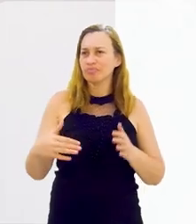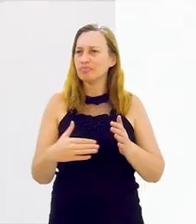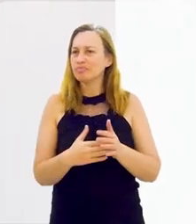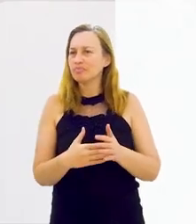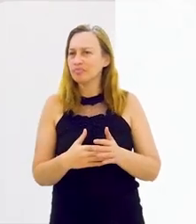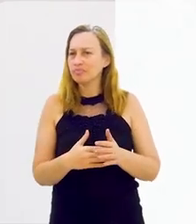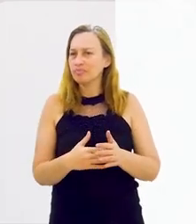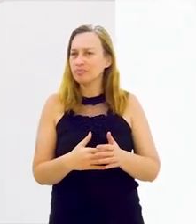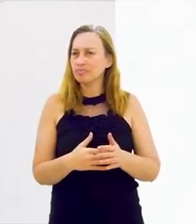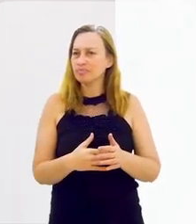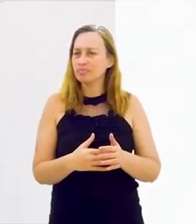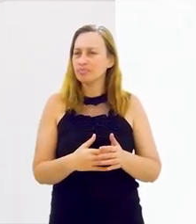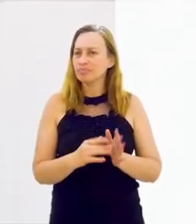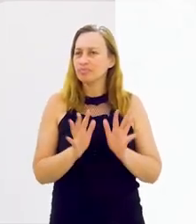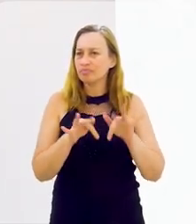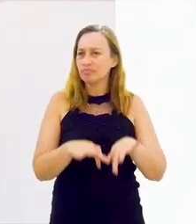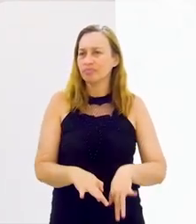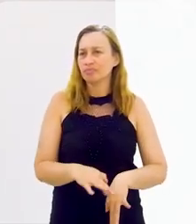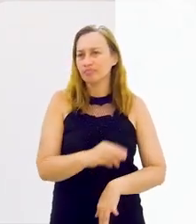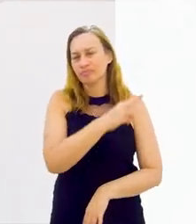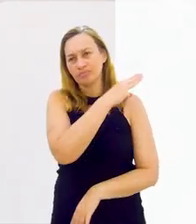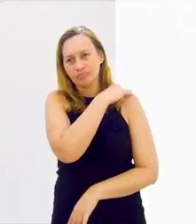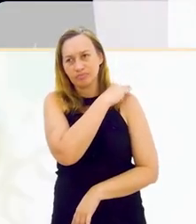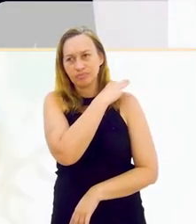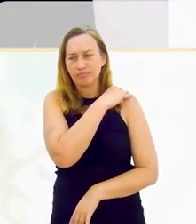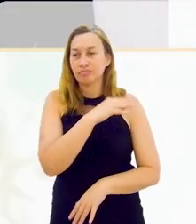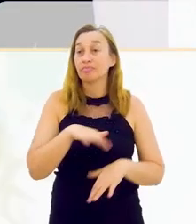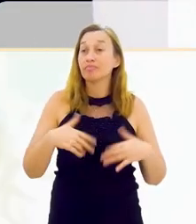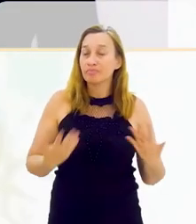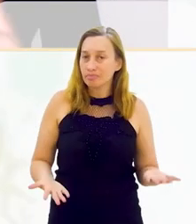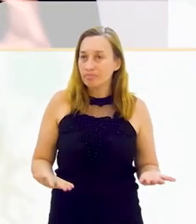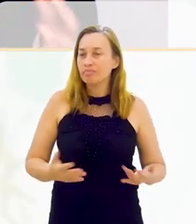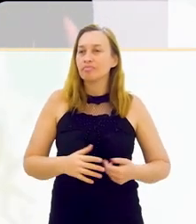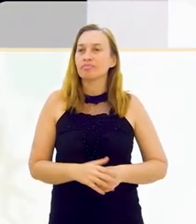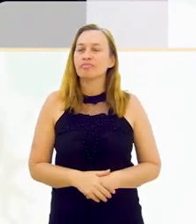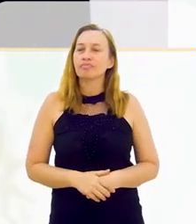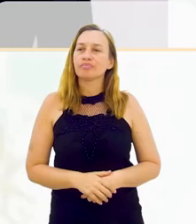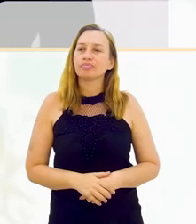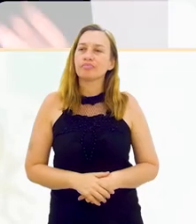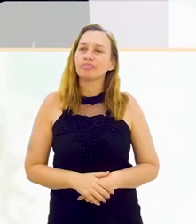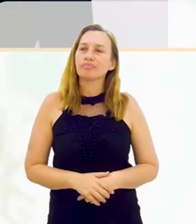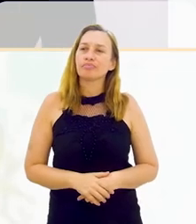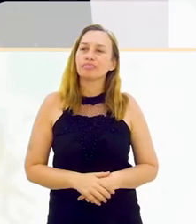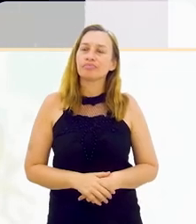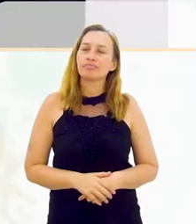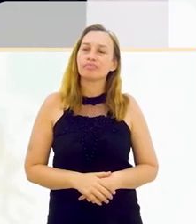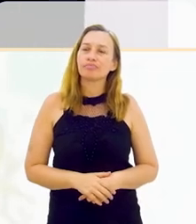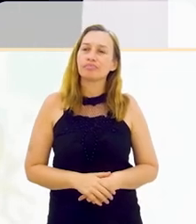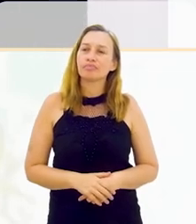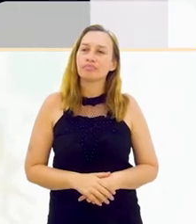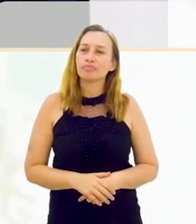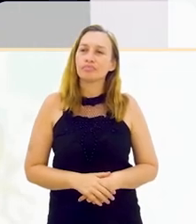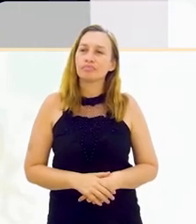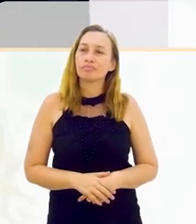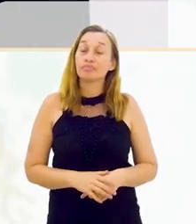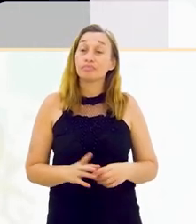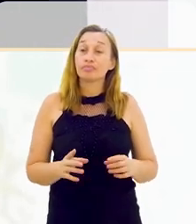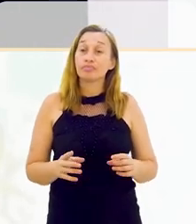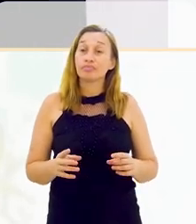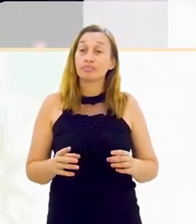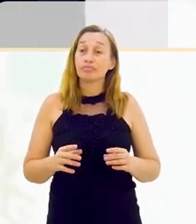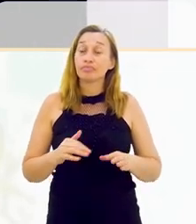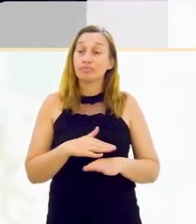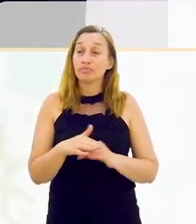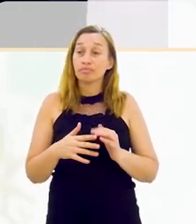9 até eu terminar. Então, virou, né? Eu comecei a ser um pouco